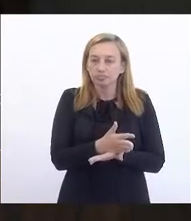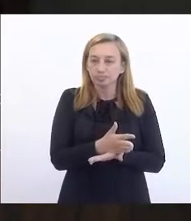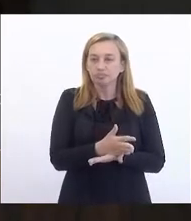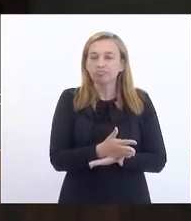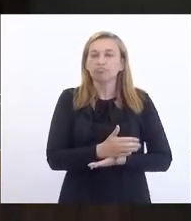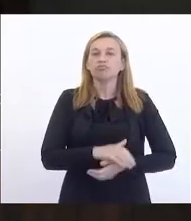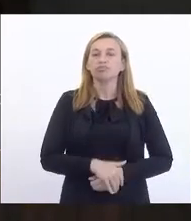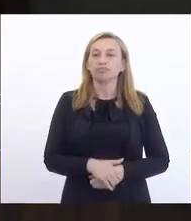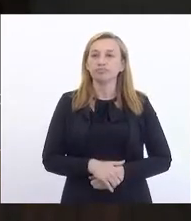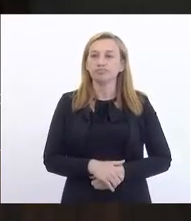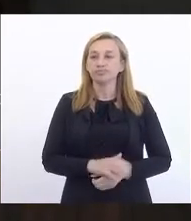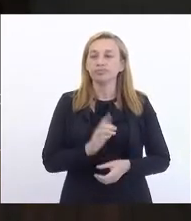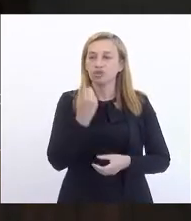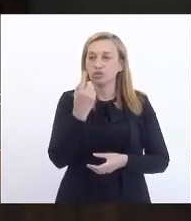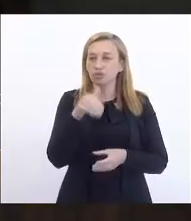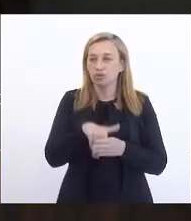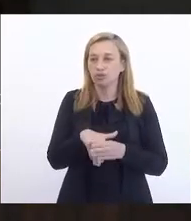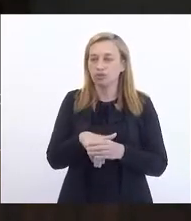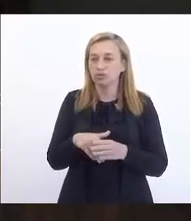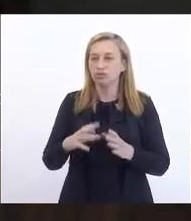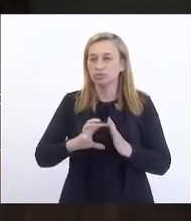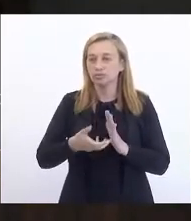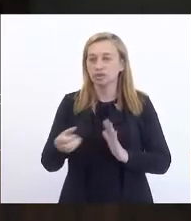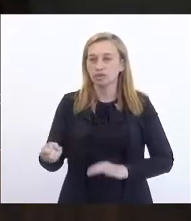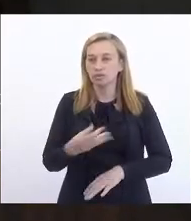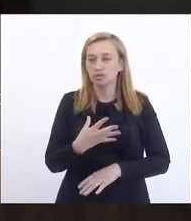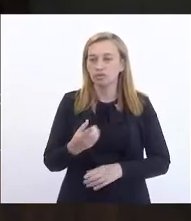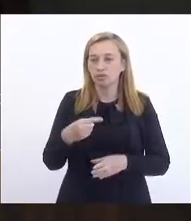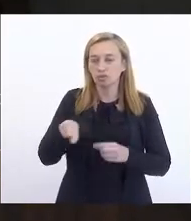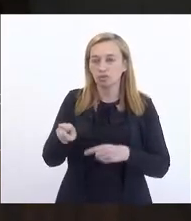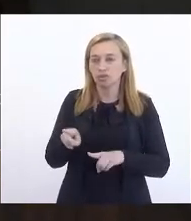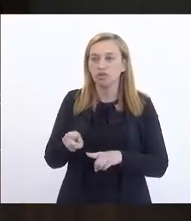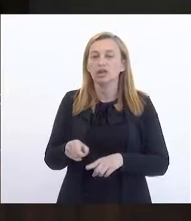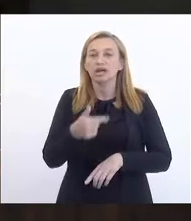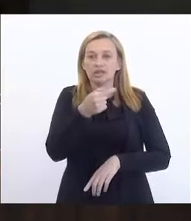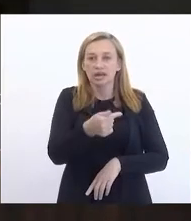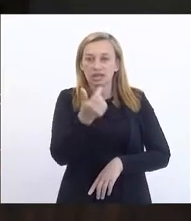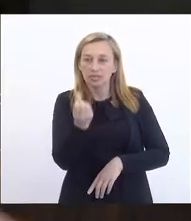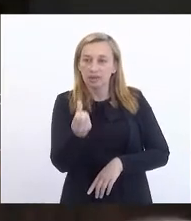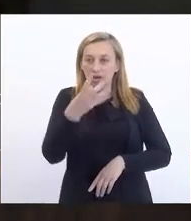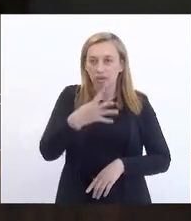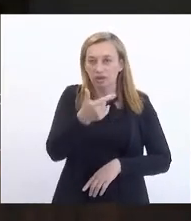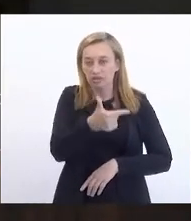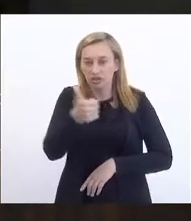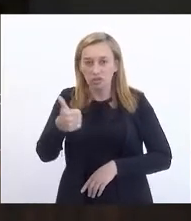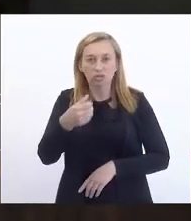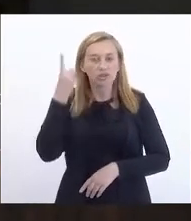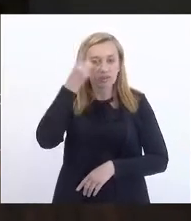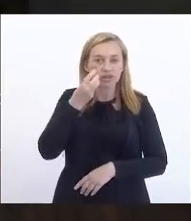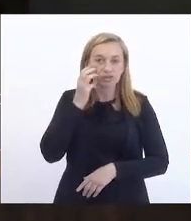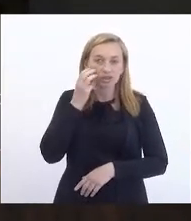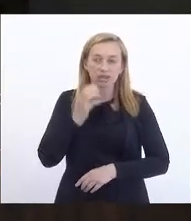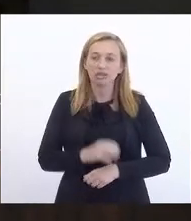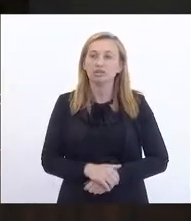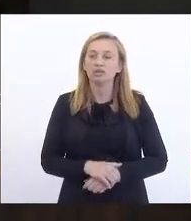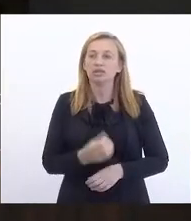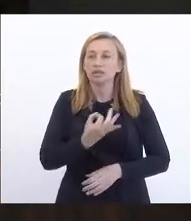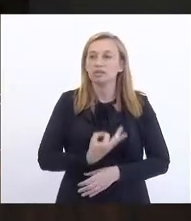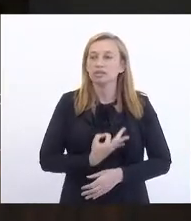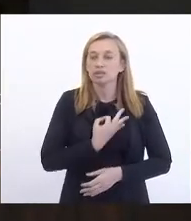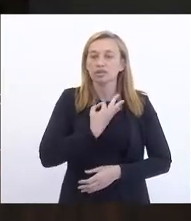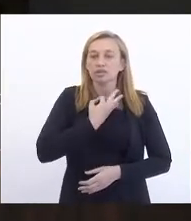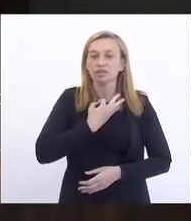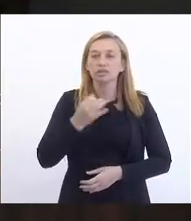promulgação, com voto pela abstenção do novo. Projeto de resolução 764, 21, de autoria do deputado Valdeque Carneiro, concede a medalha